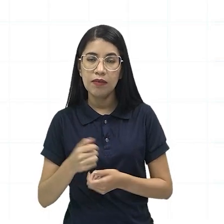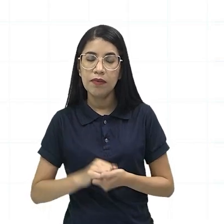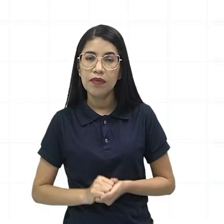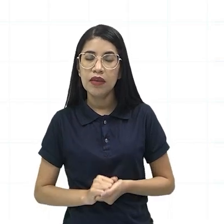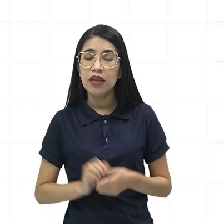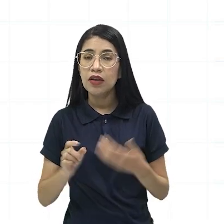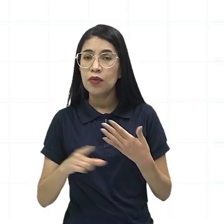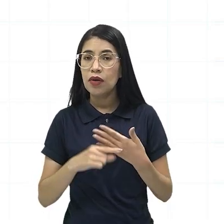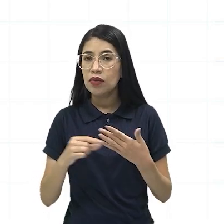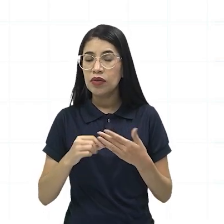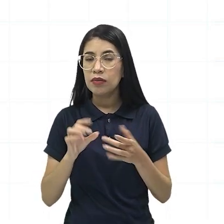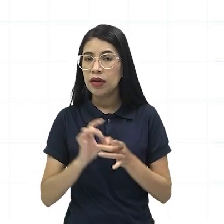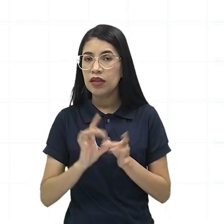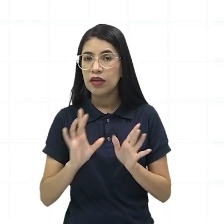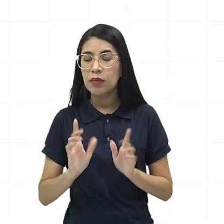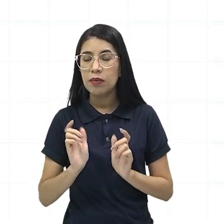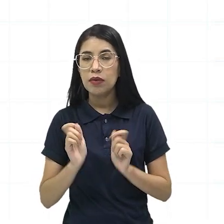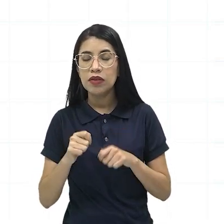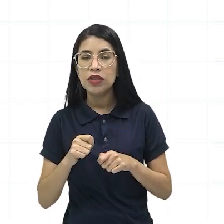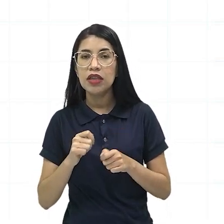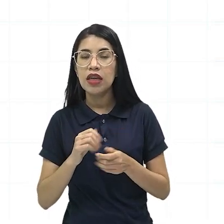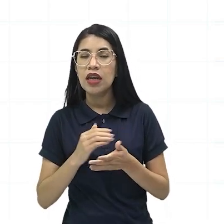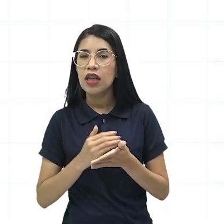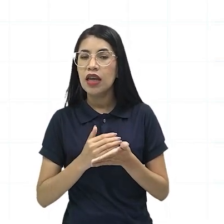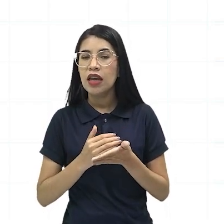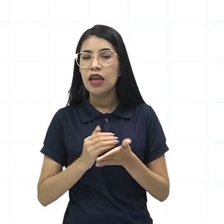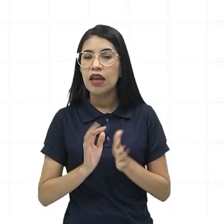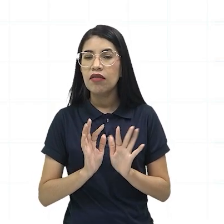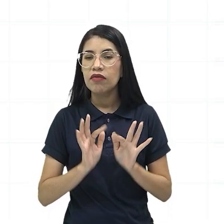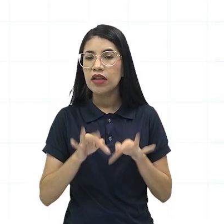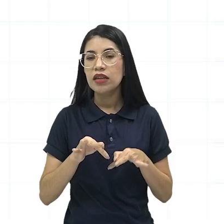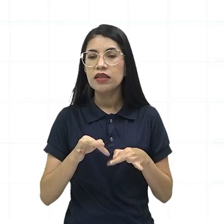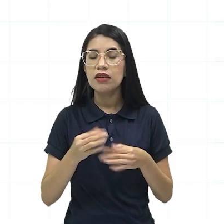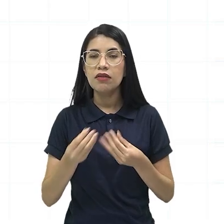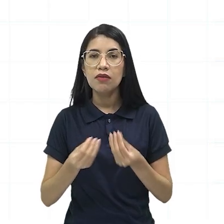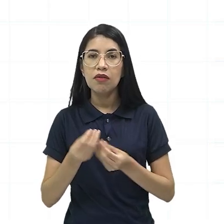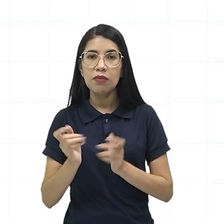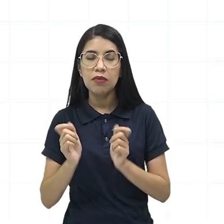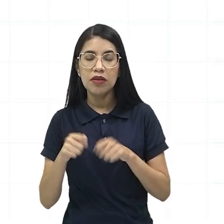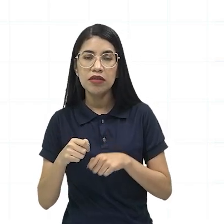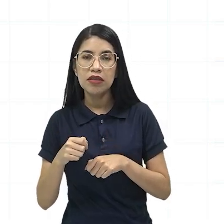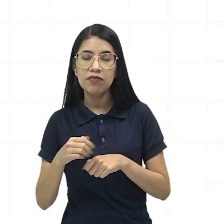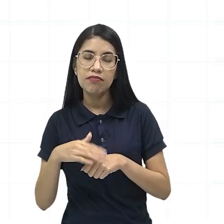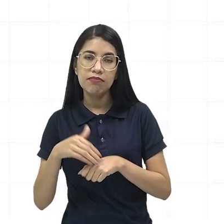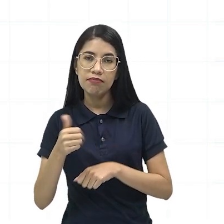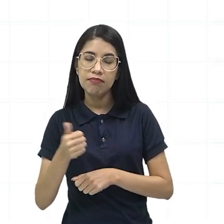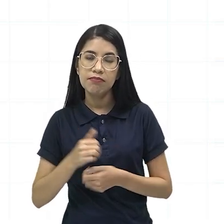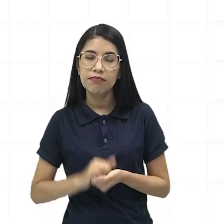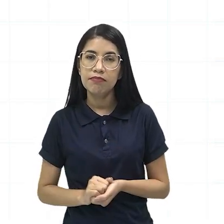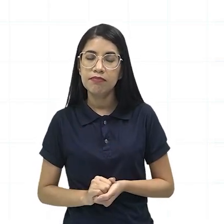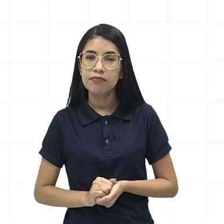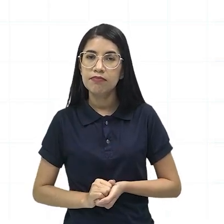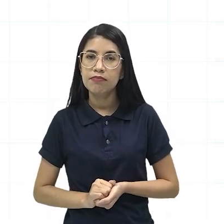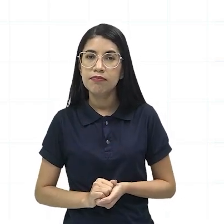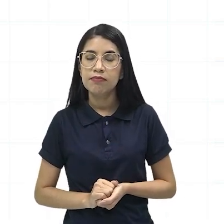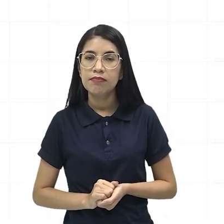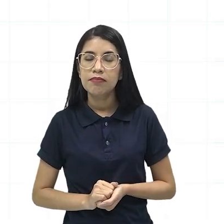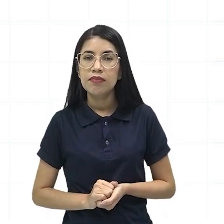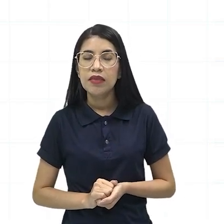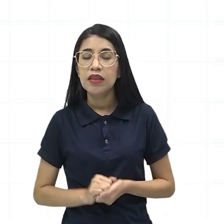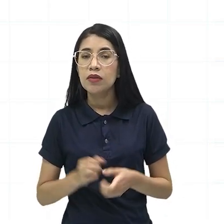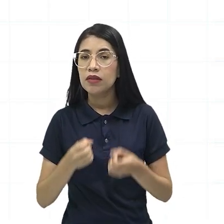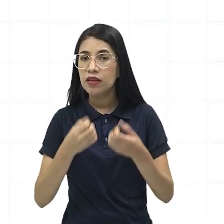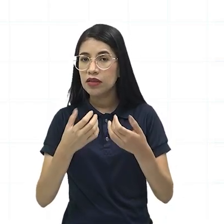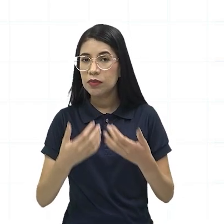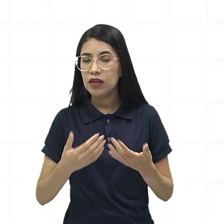a liberdade para encerrar o texto de maneira que considere mais atraente. Lá no início da nossa aula, a gente falou então um pouquinho